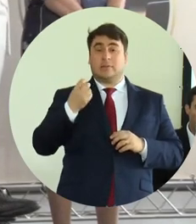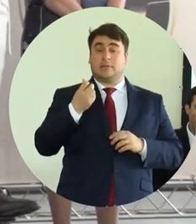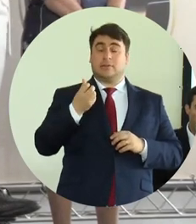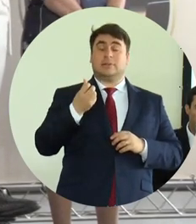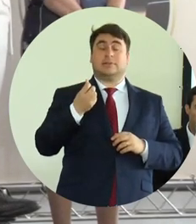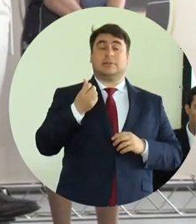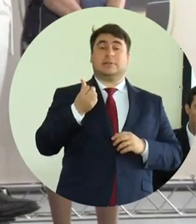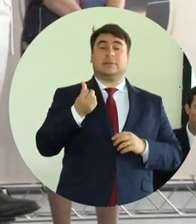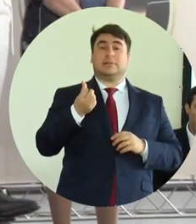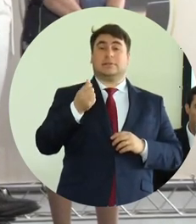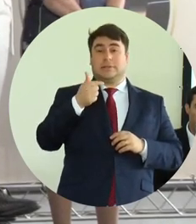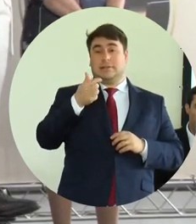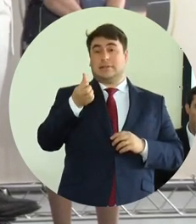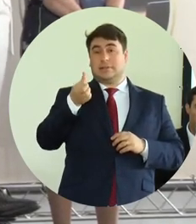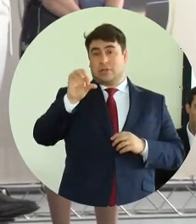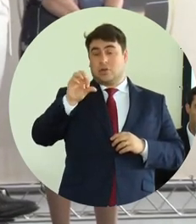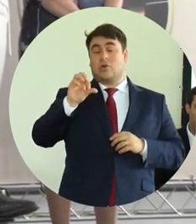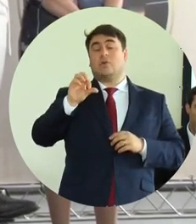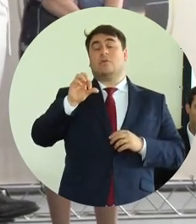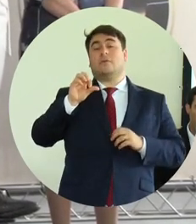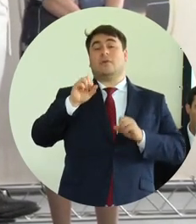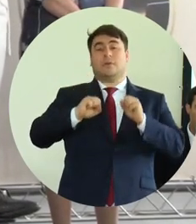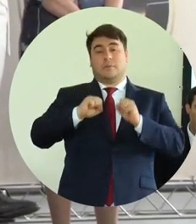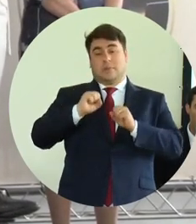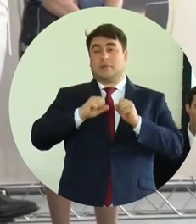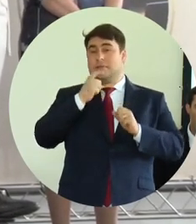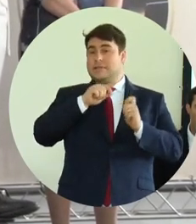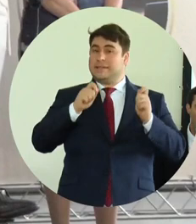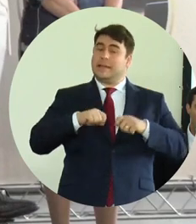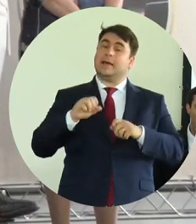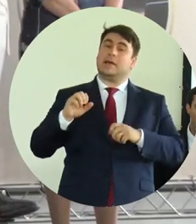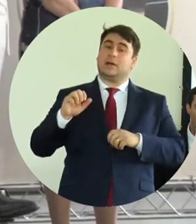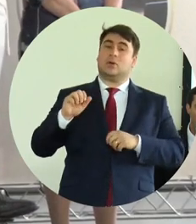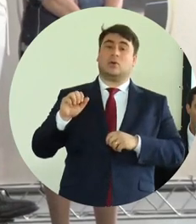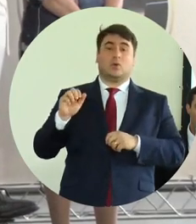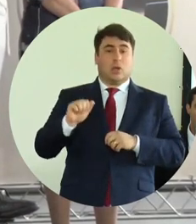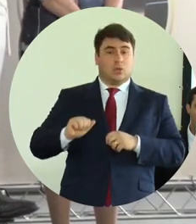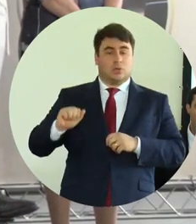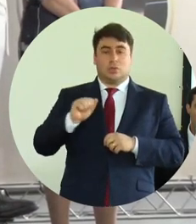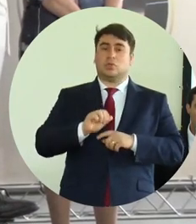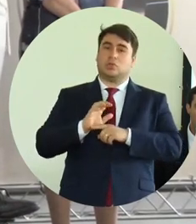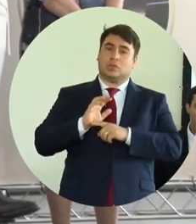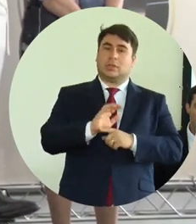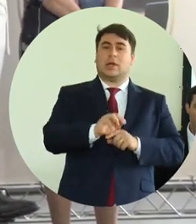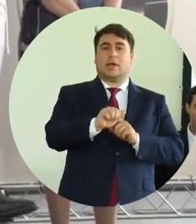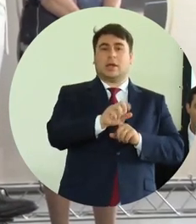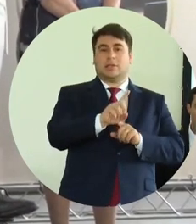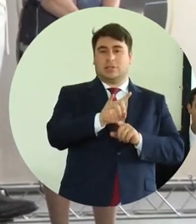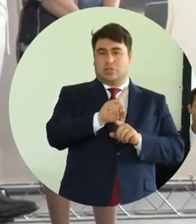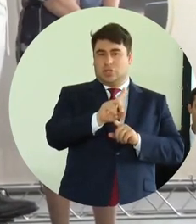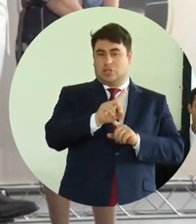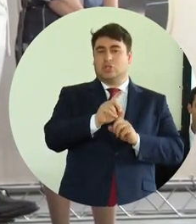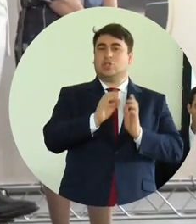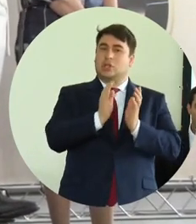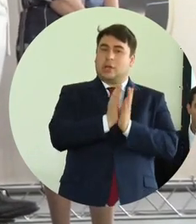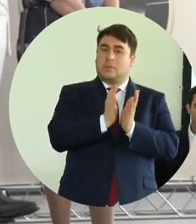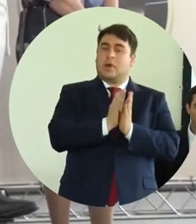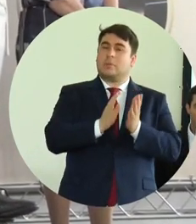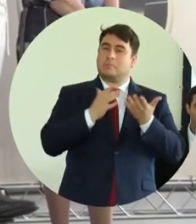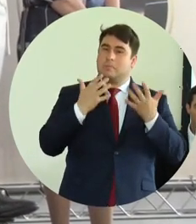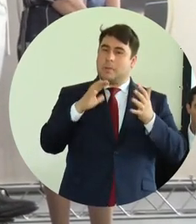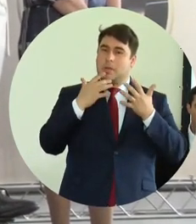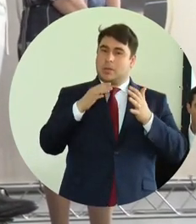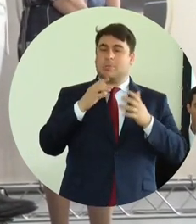769, a empresa conta com orientação de instituições especializadas como a Didi e a Pai. Parabéns à